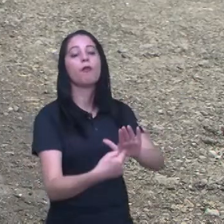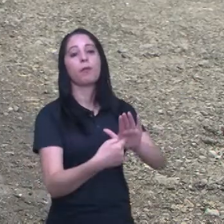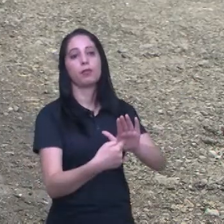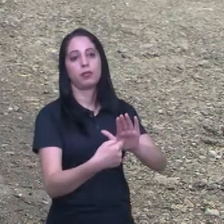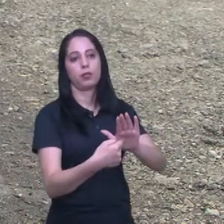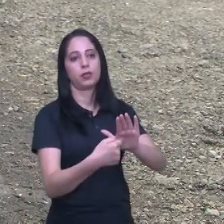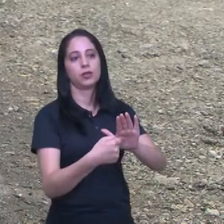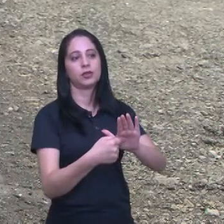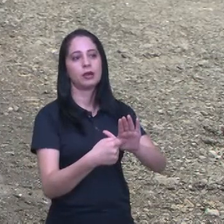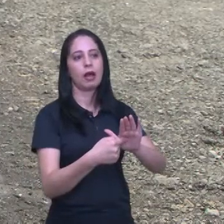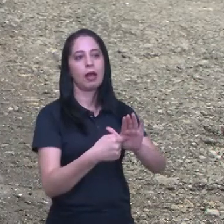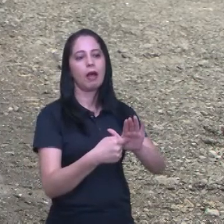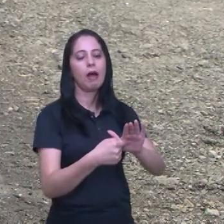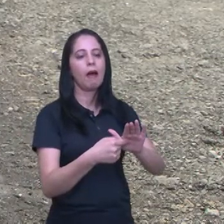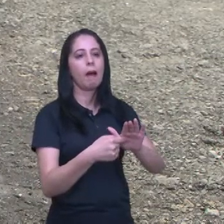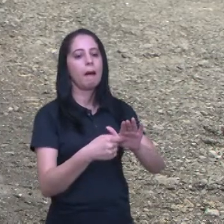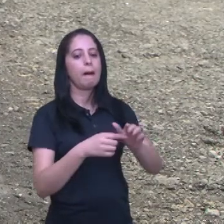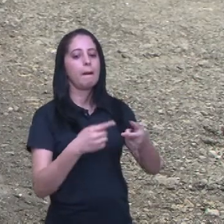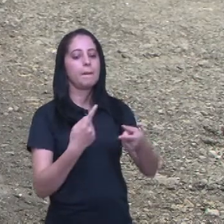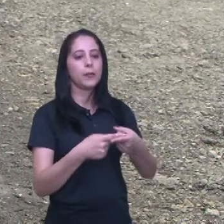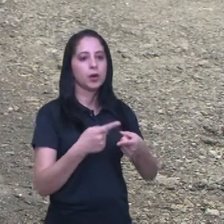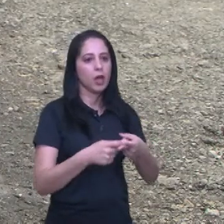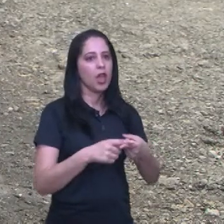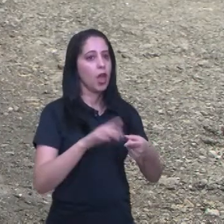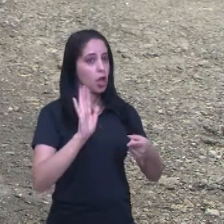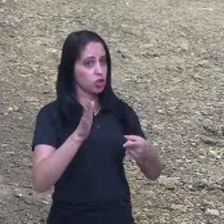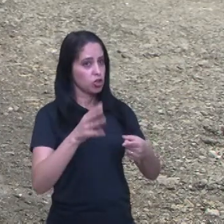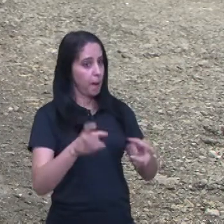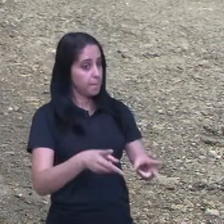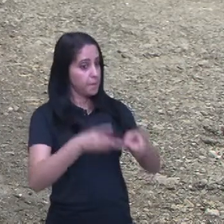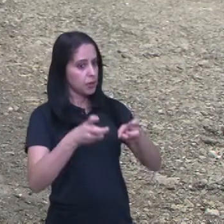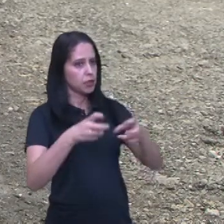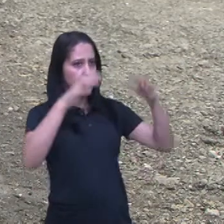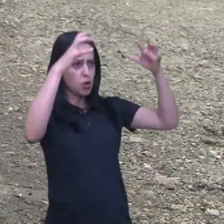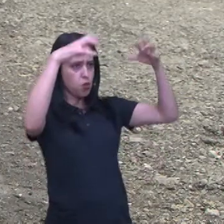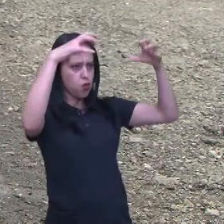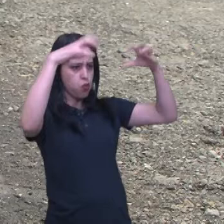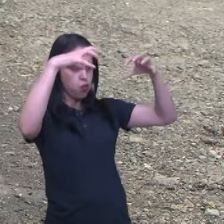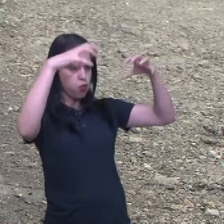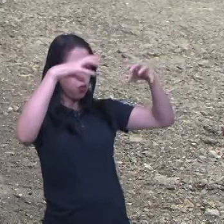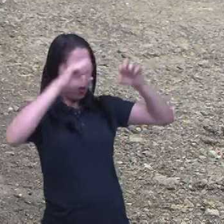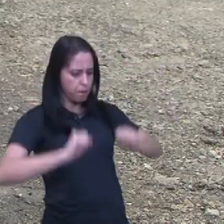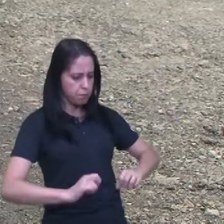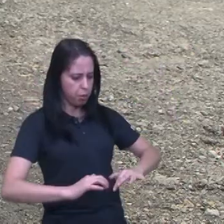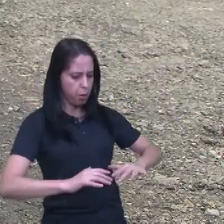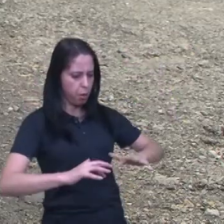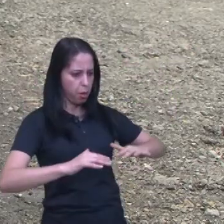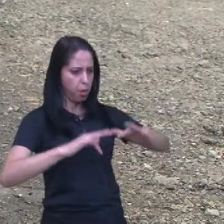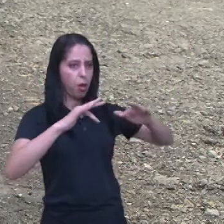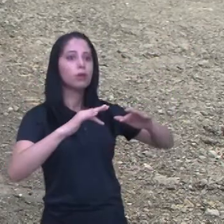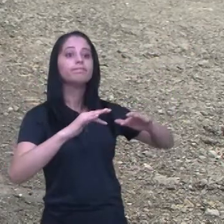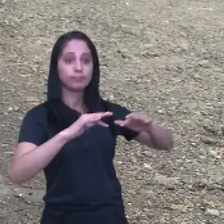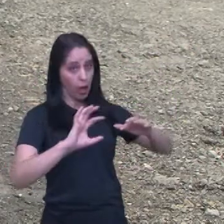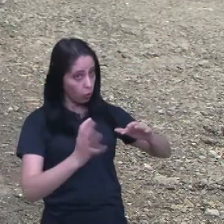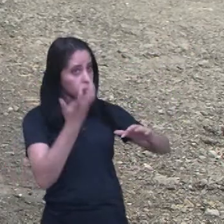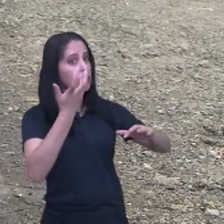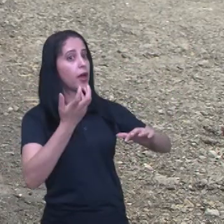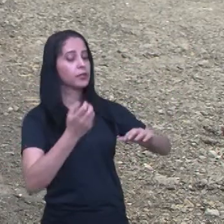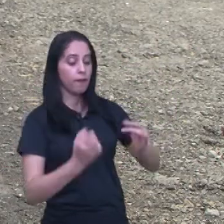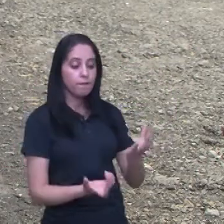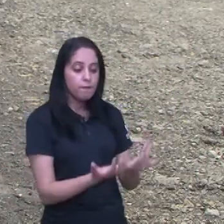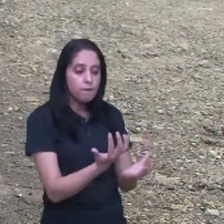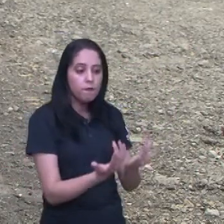muito né E a tendência daqui para frente do jeito que tá a temperatura por aí vocês estão vendo muitas enchentes por aí muito fogo do infelizmente